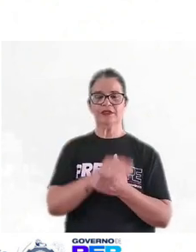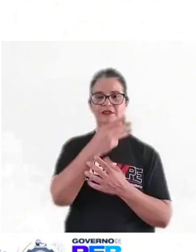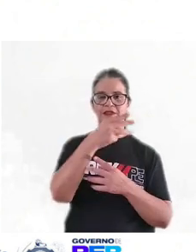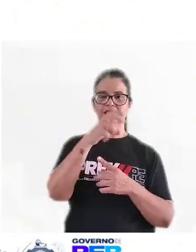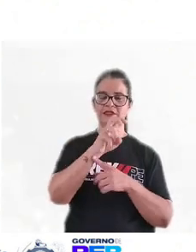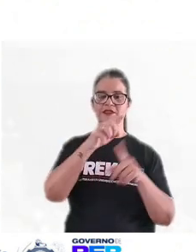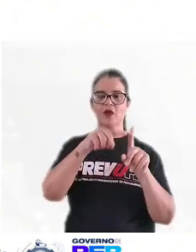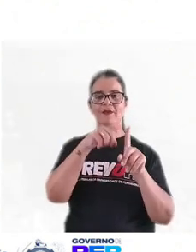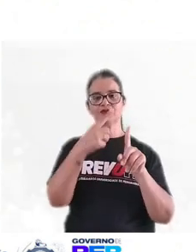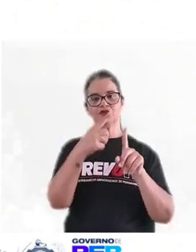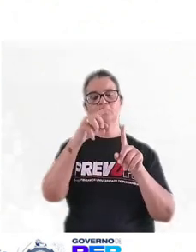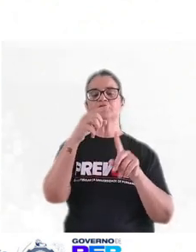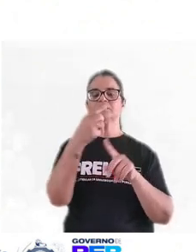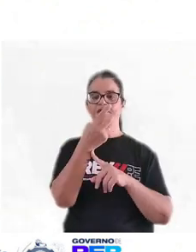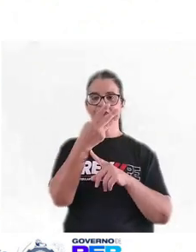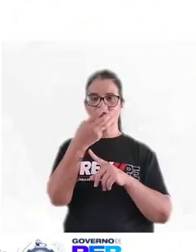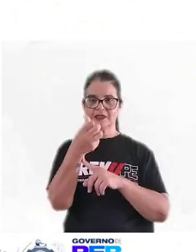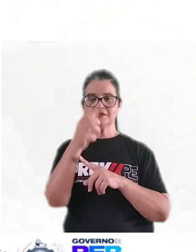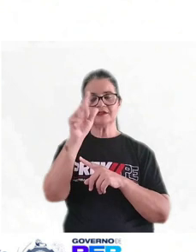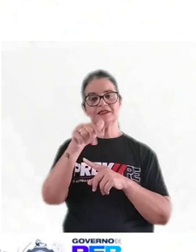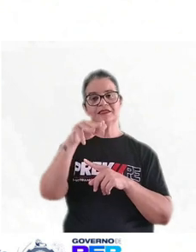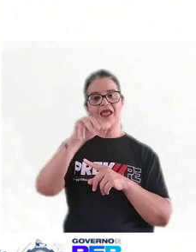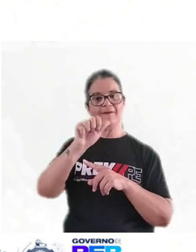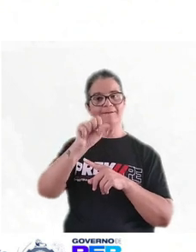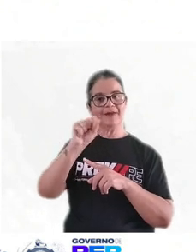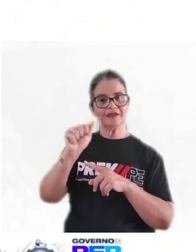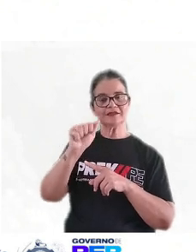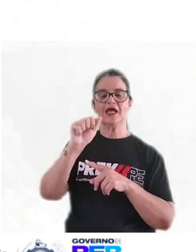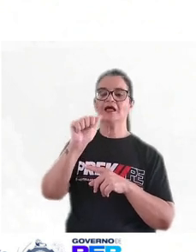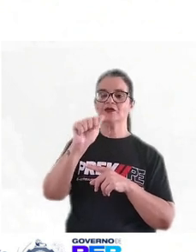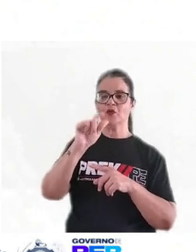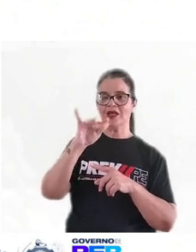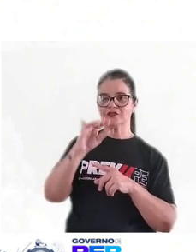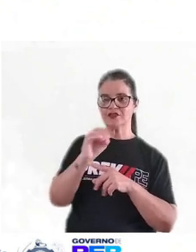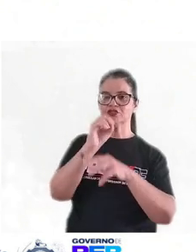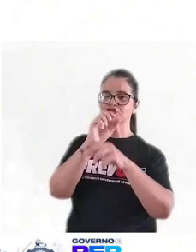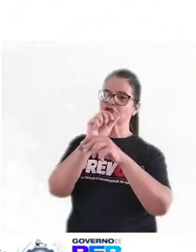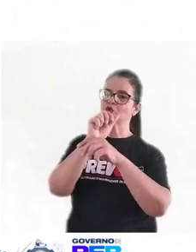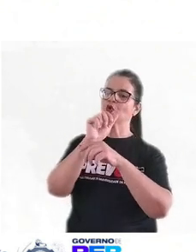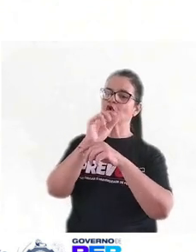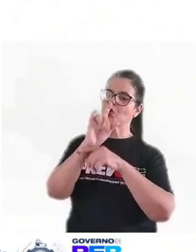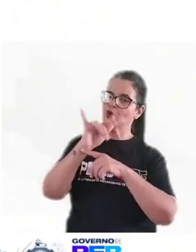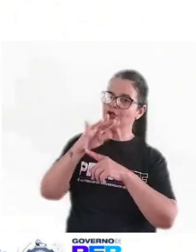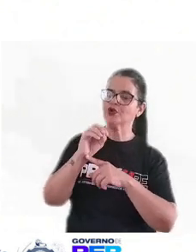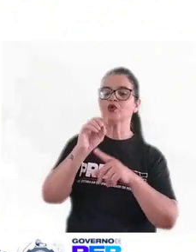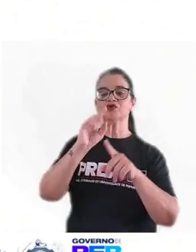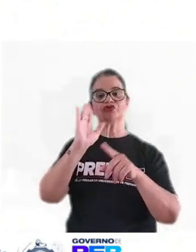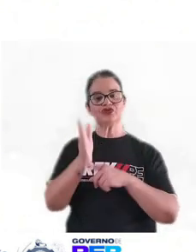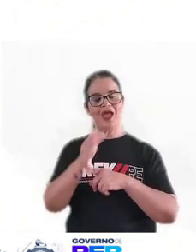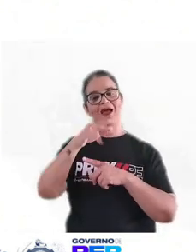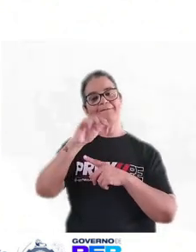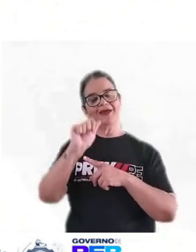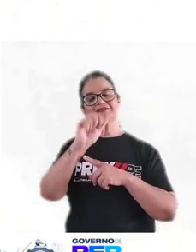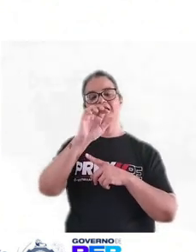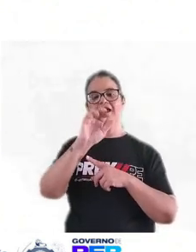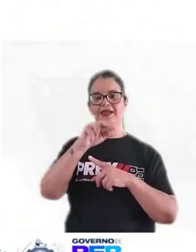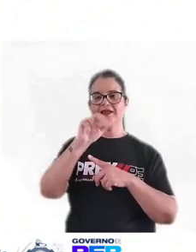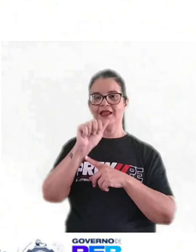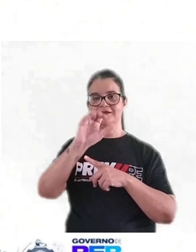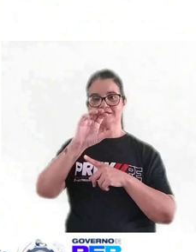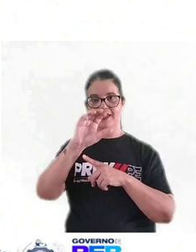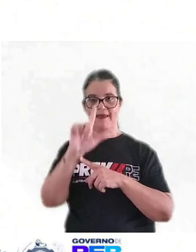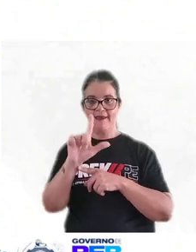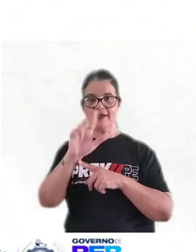Então, 35 mais 1, 36 é a massa do ácido clorídrico. Já a massa molar do